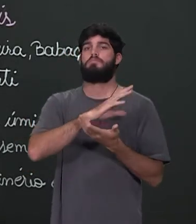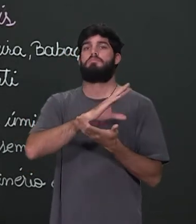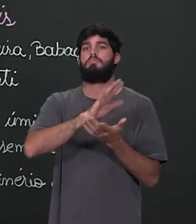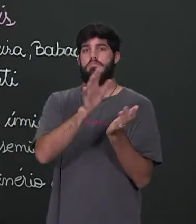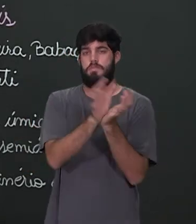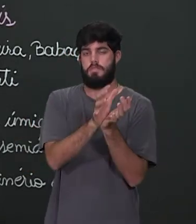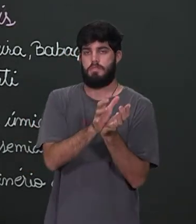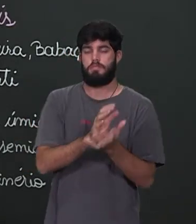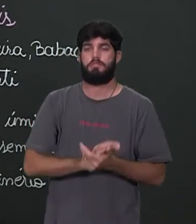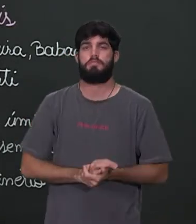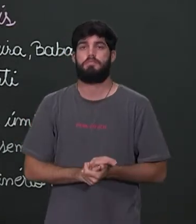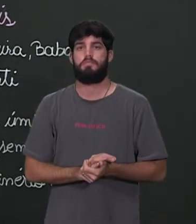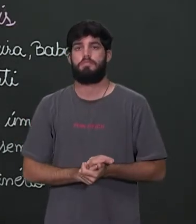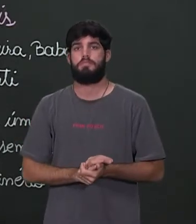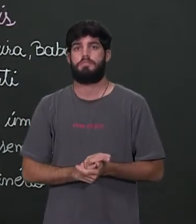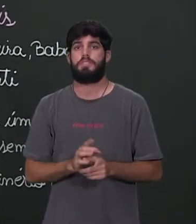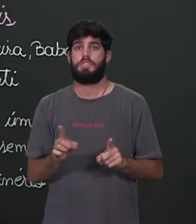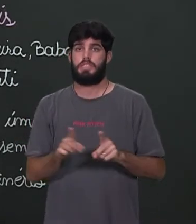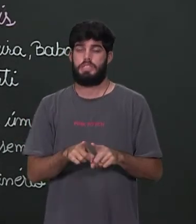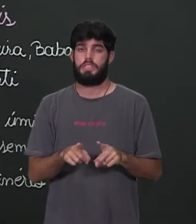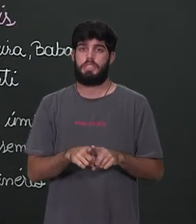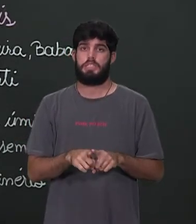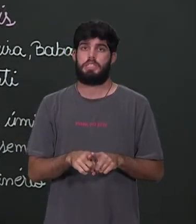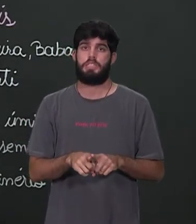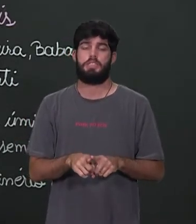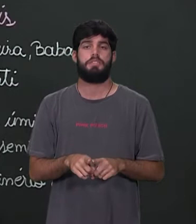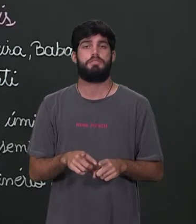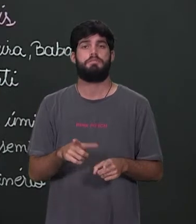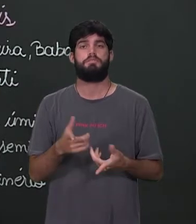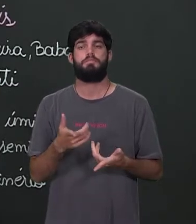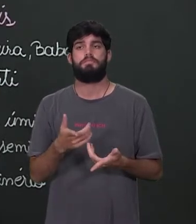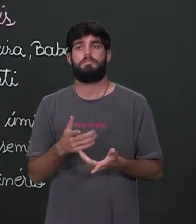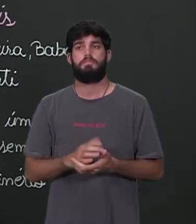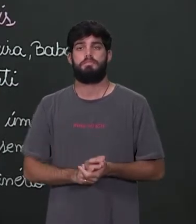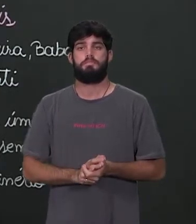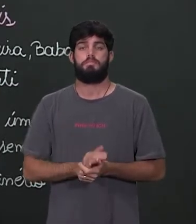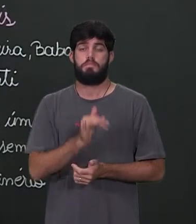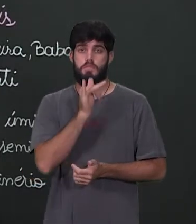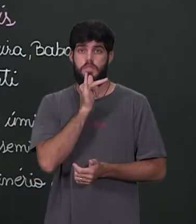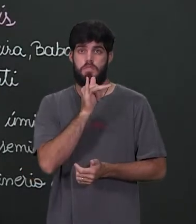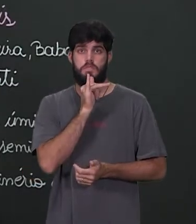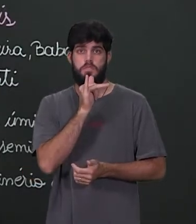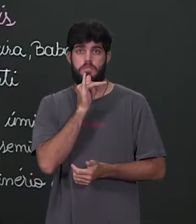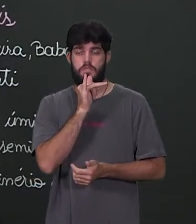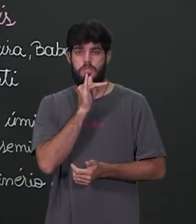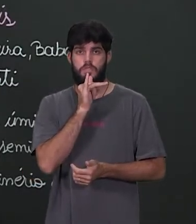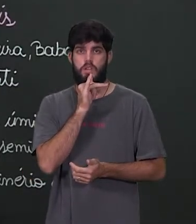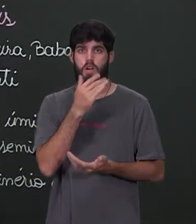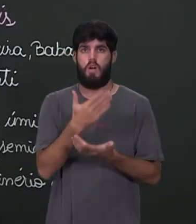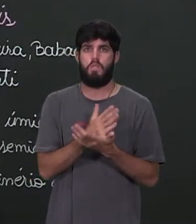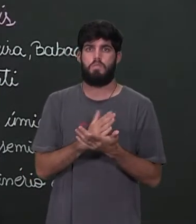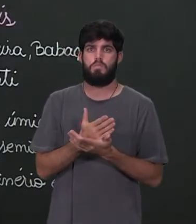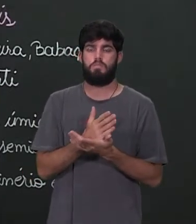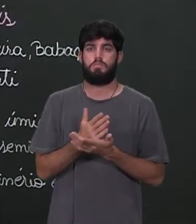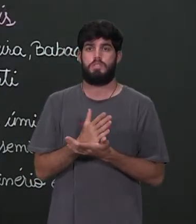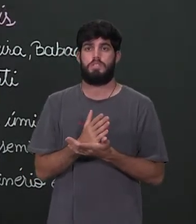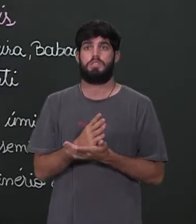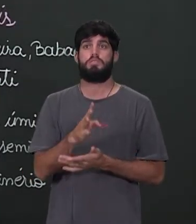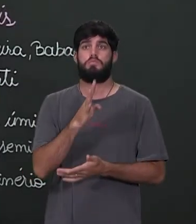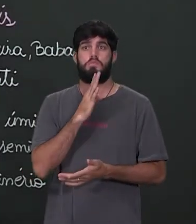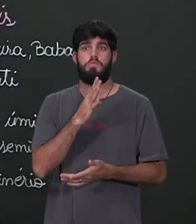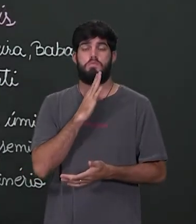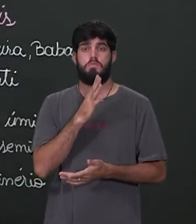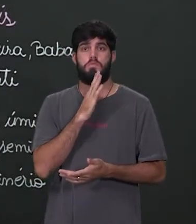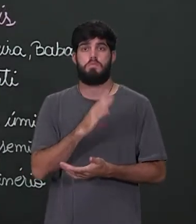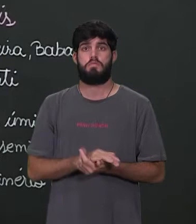E temos também muitas espécies endêmicas. Vamos falar de algumas espécies assim que são bem conhecidas da nossa mata? Como, por